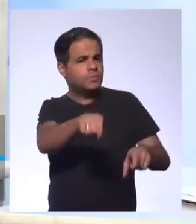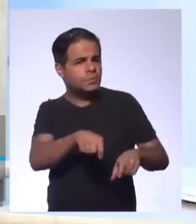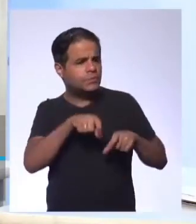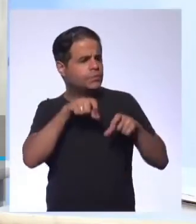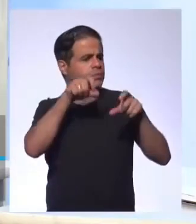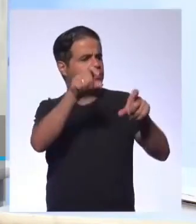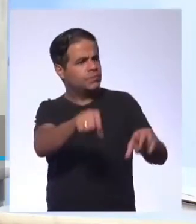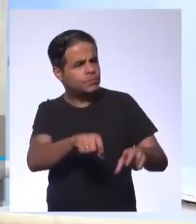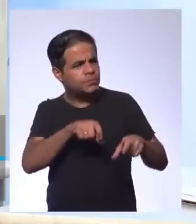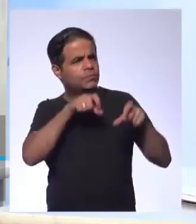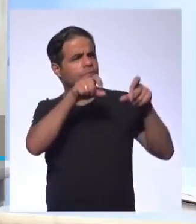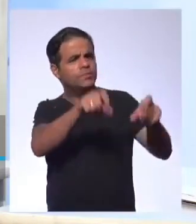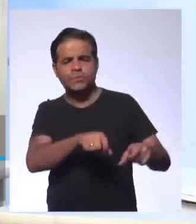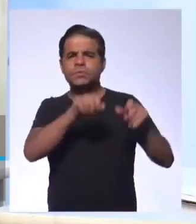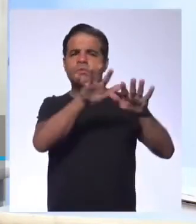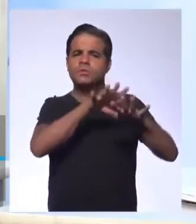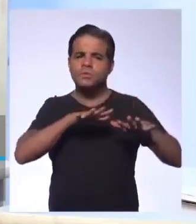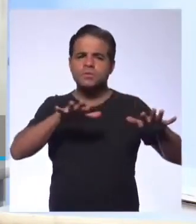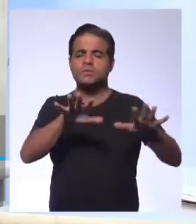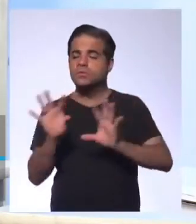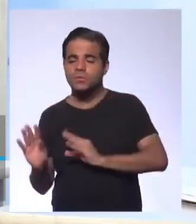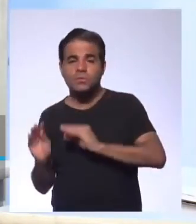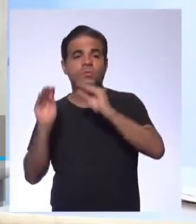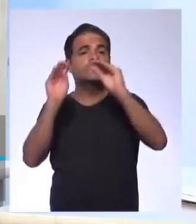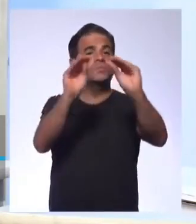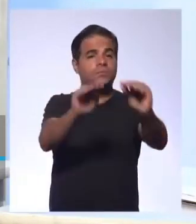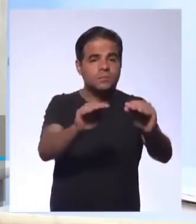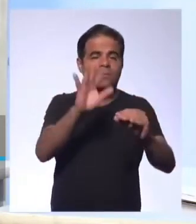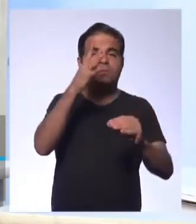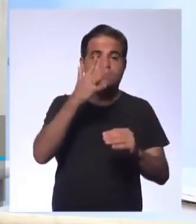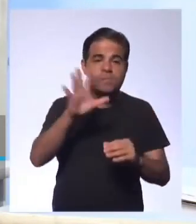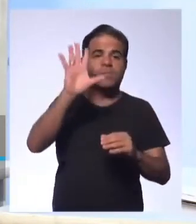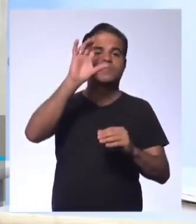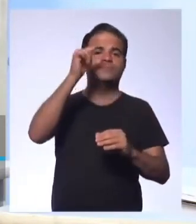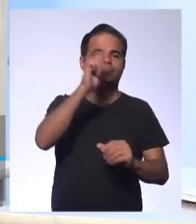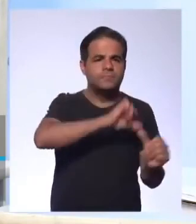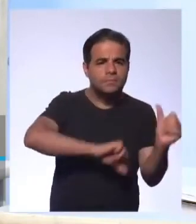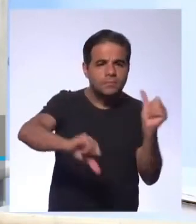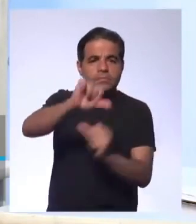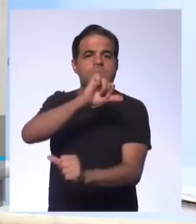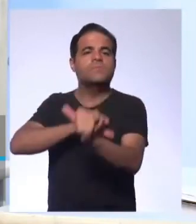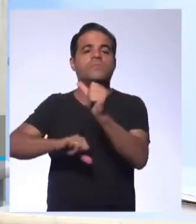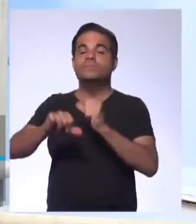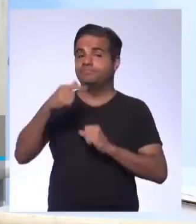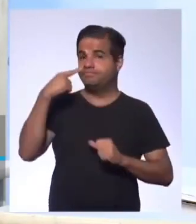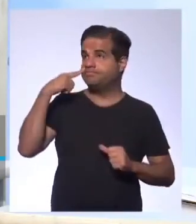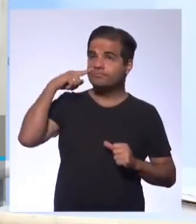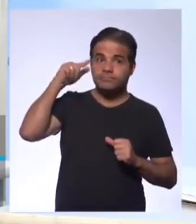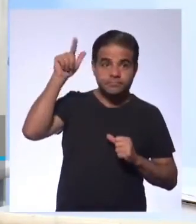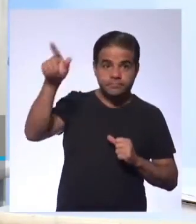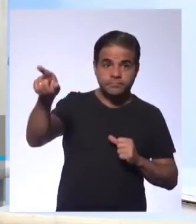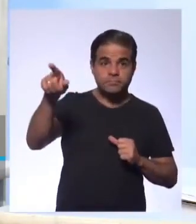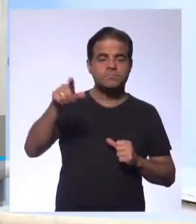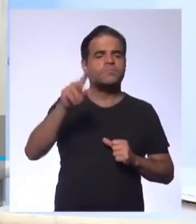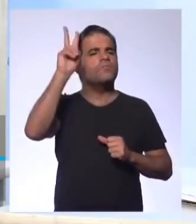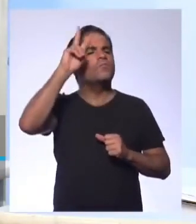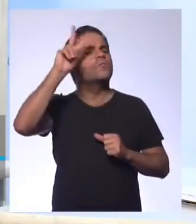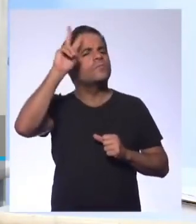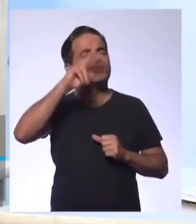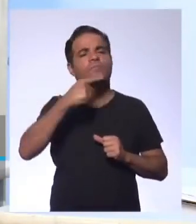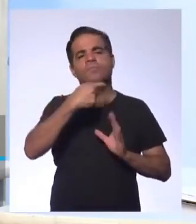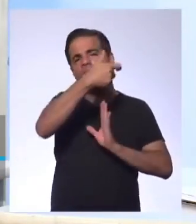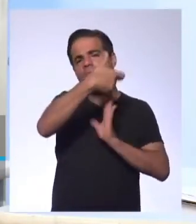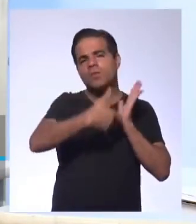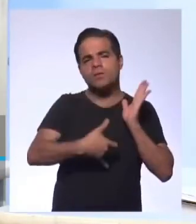elas estão morando lá nas partes rurais. E aí acontece uma outra transformação na sociedade. Olha só, pessoal. Vocês se lembram que nós falamos